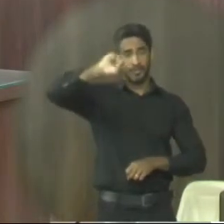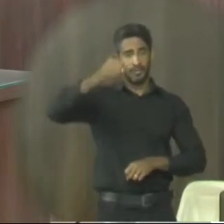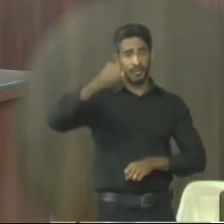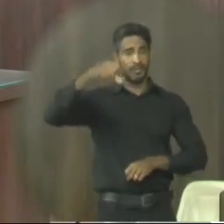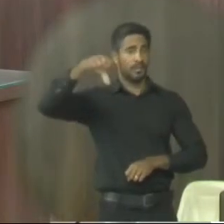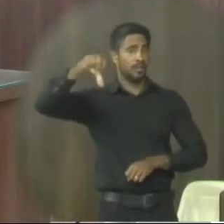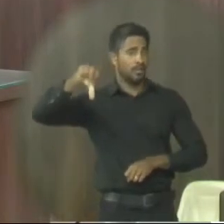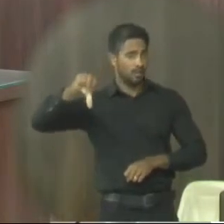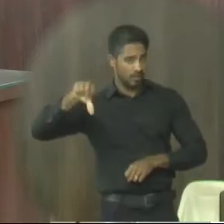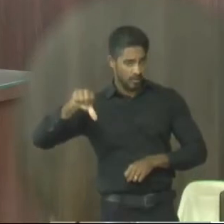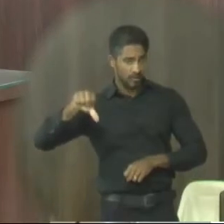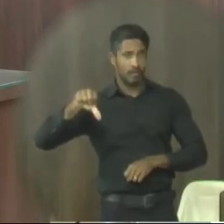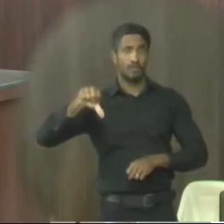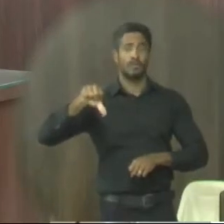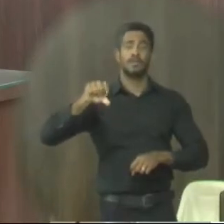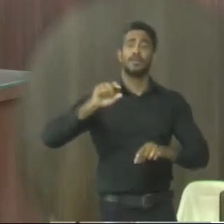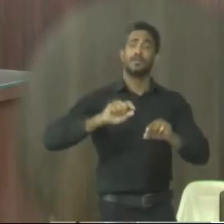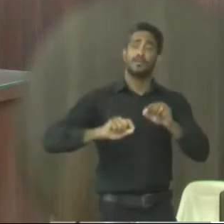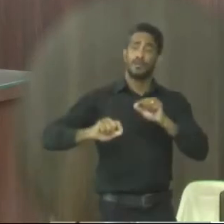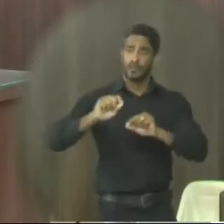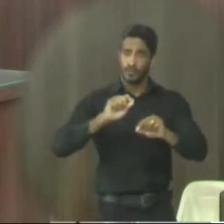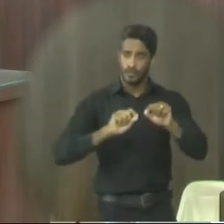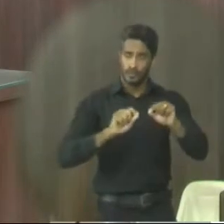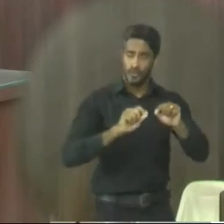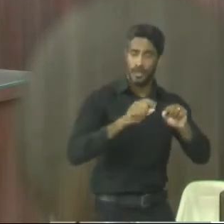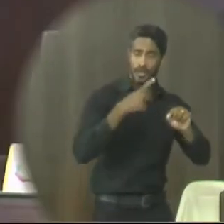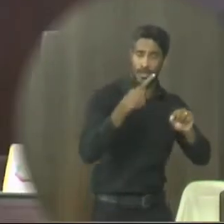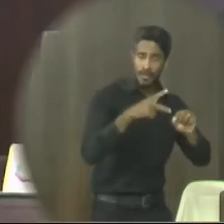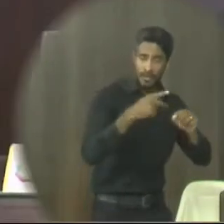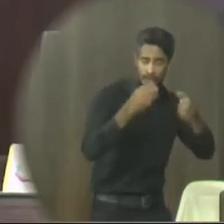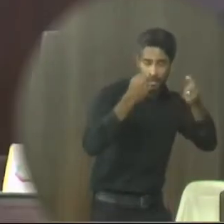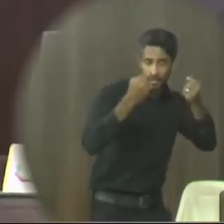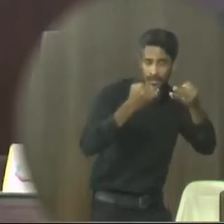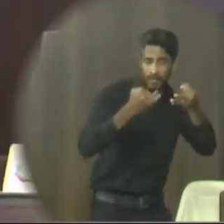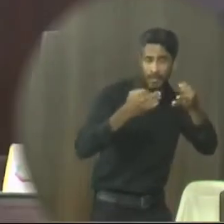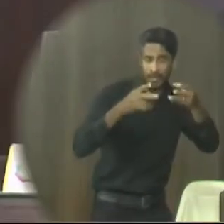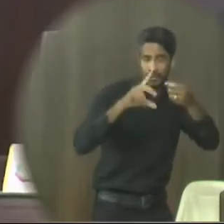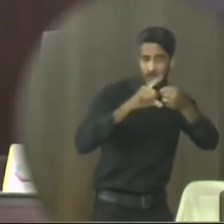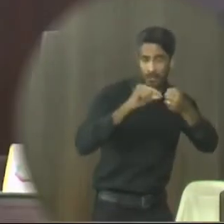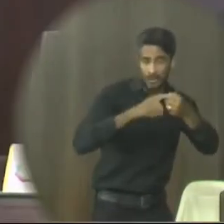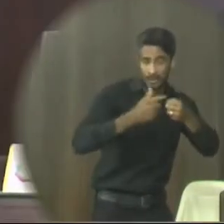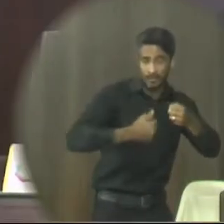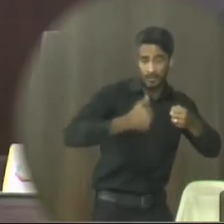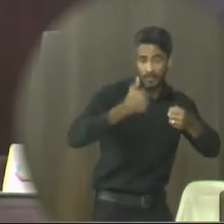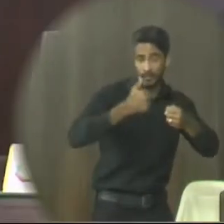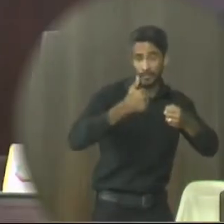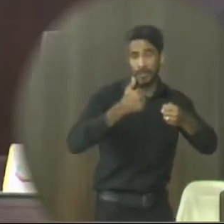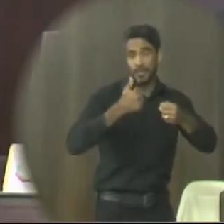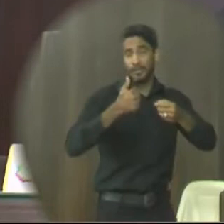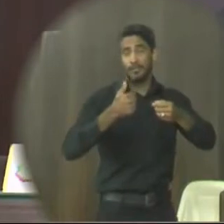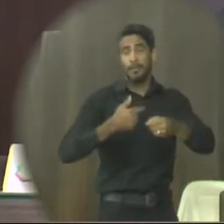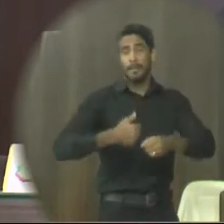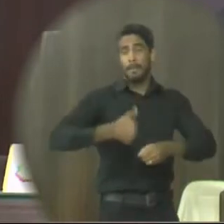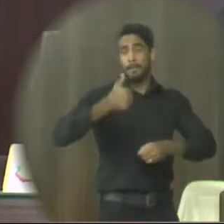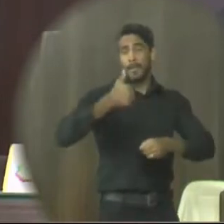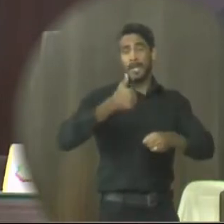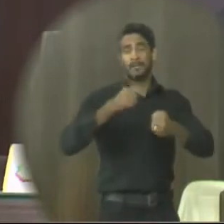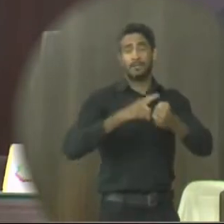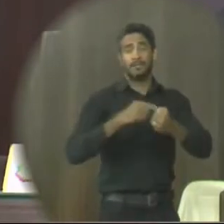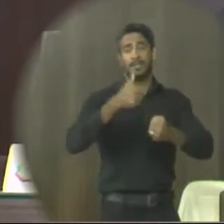1989, de aplicação extensiva aos municípios de força do artigo 1º, do parágrafo 1º do